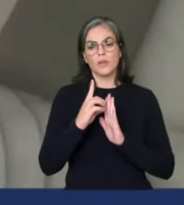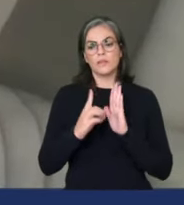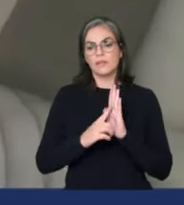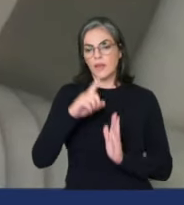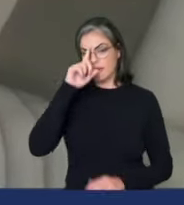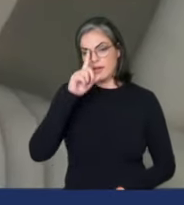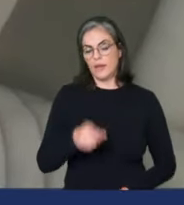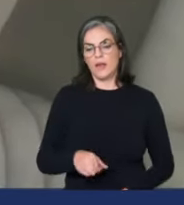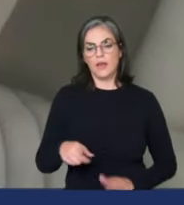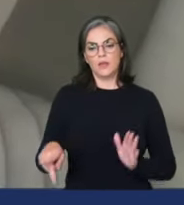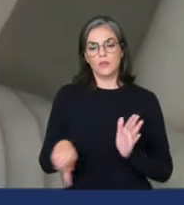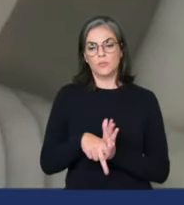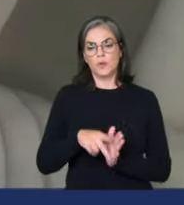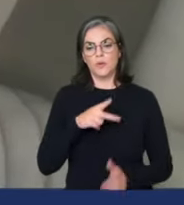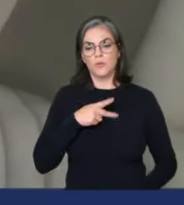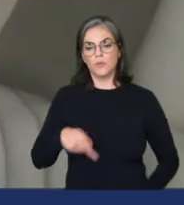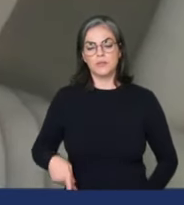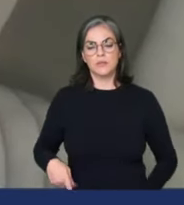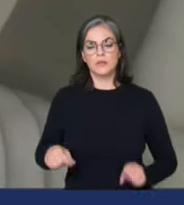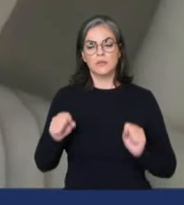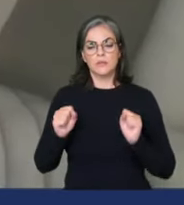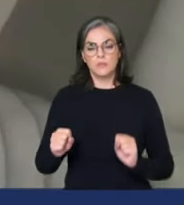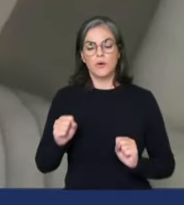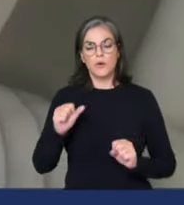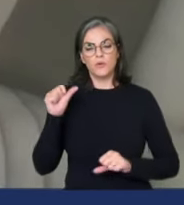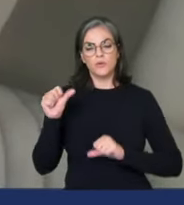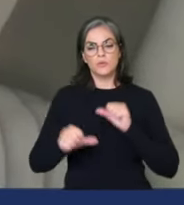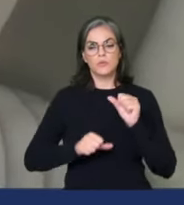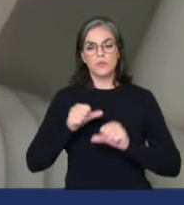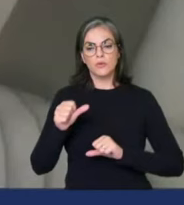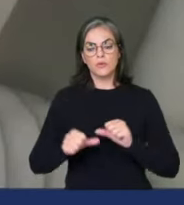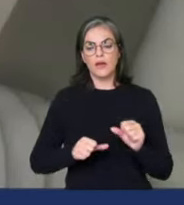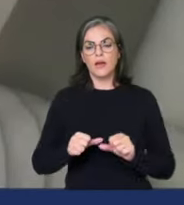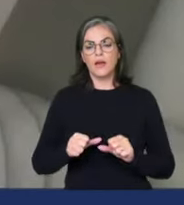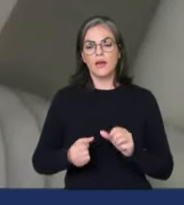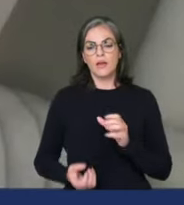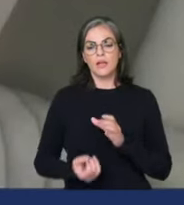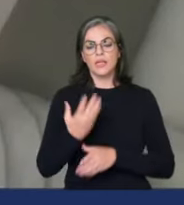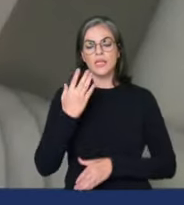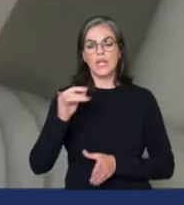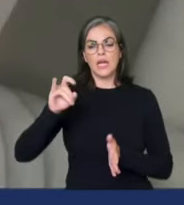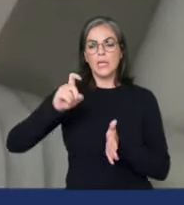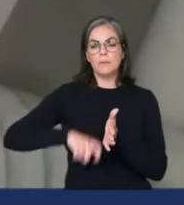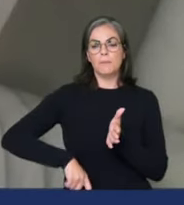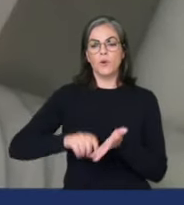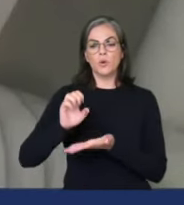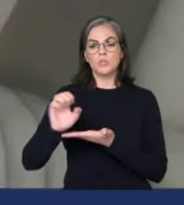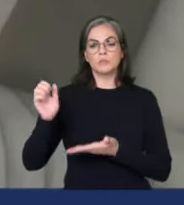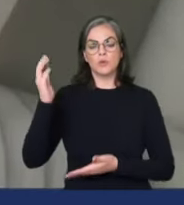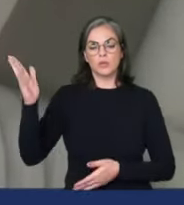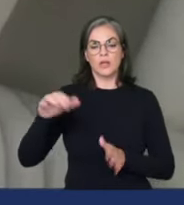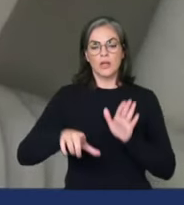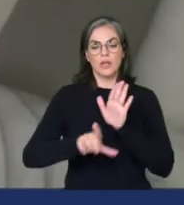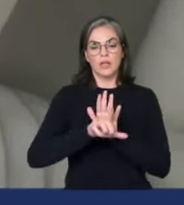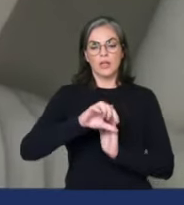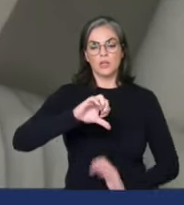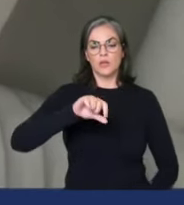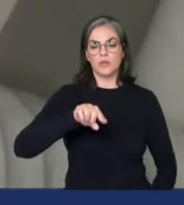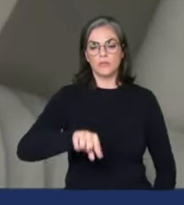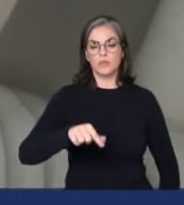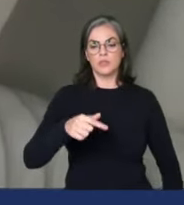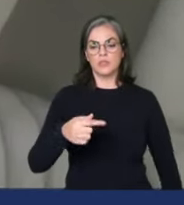República para se instituir a cobrança do imposto de exportação. A lei